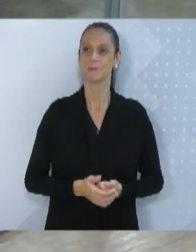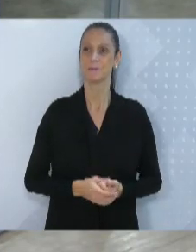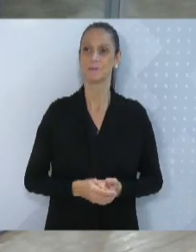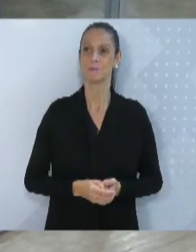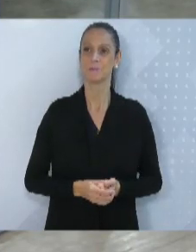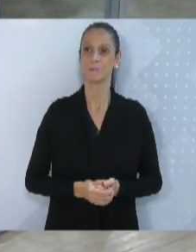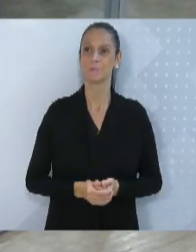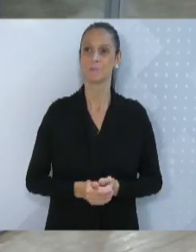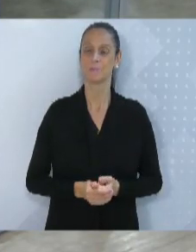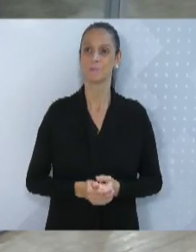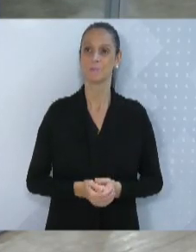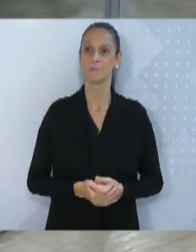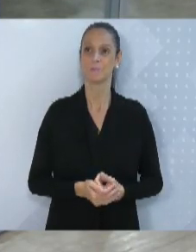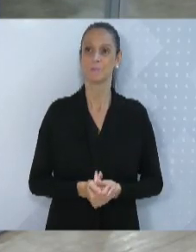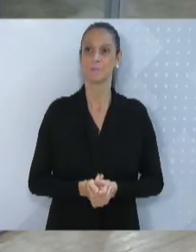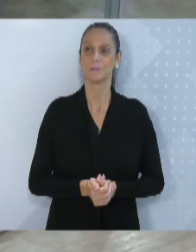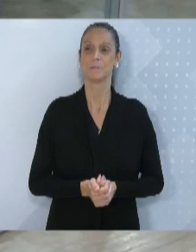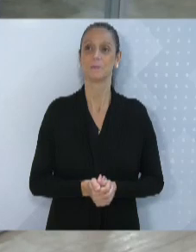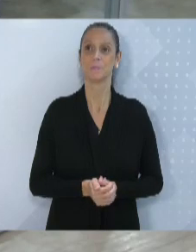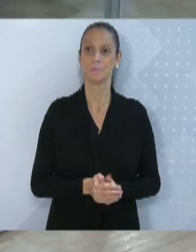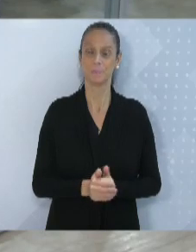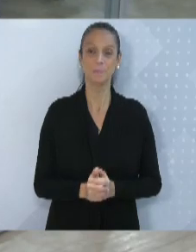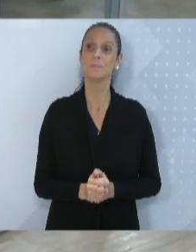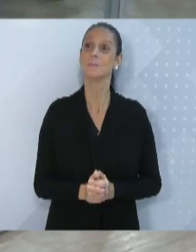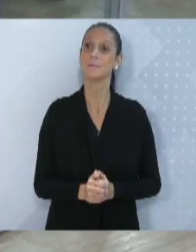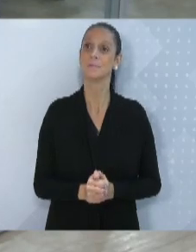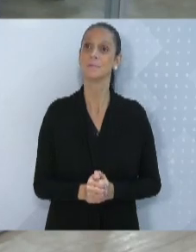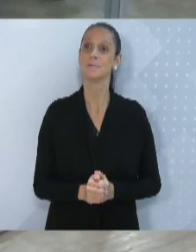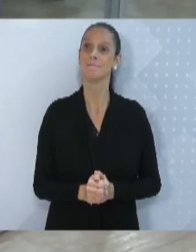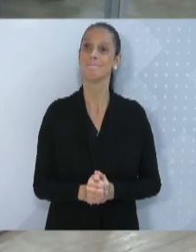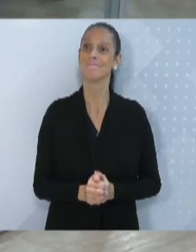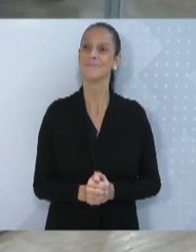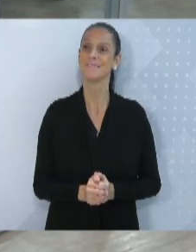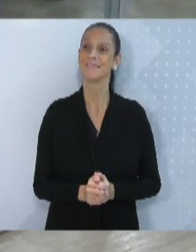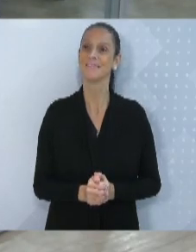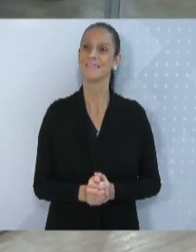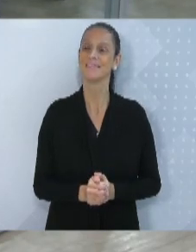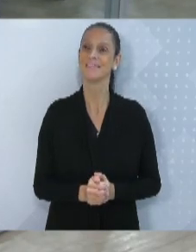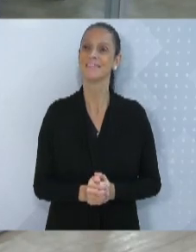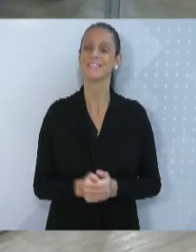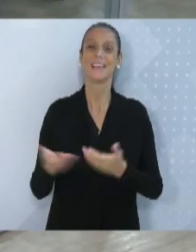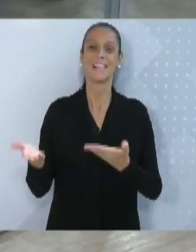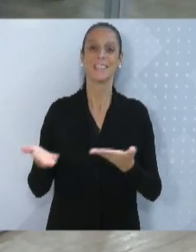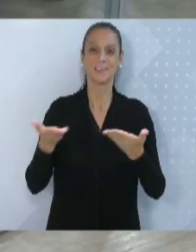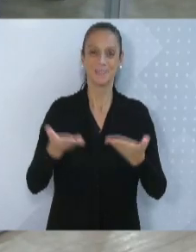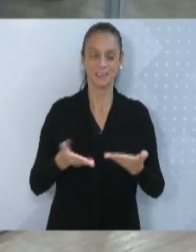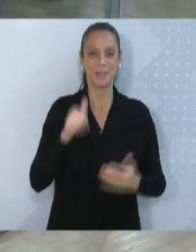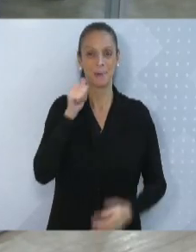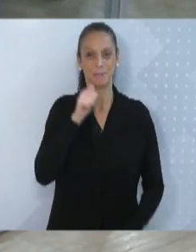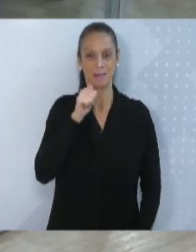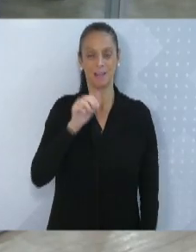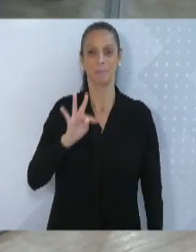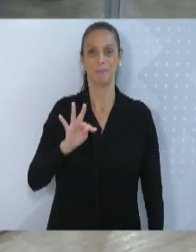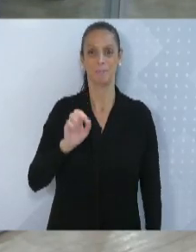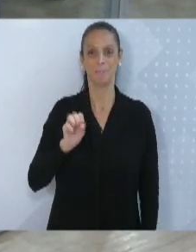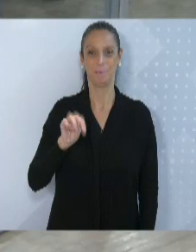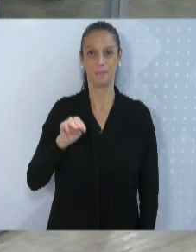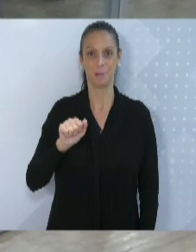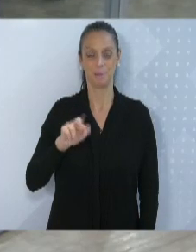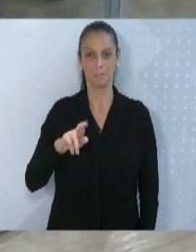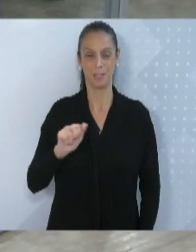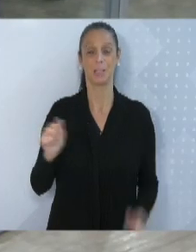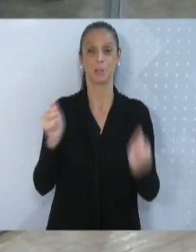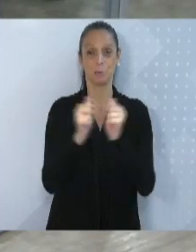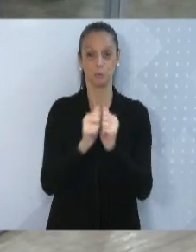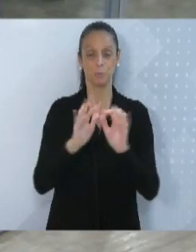a sorte da verdadeira que eu sou fã de carteirinha da Tamara se não ia dar até aqui mas enfim convidamos então a Tamara Caroline juntamente com